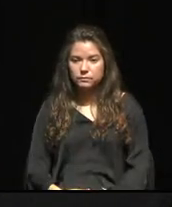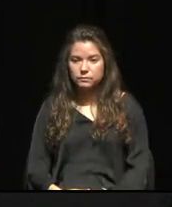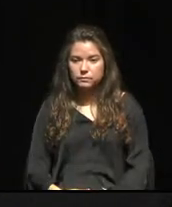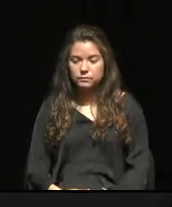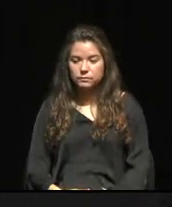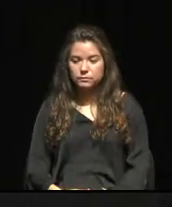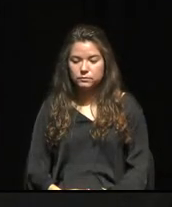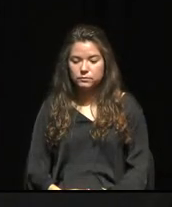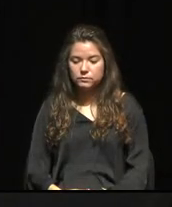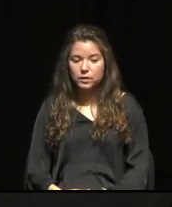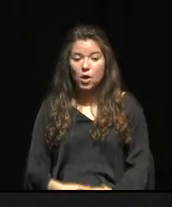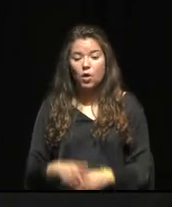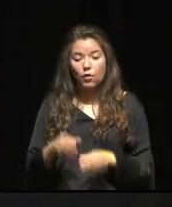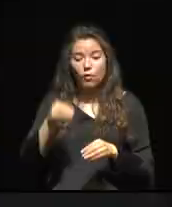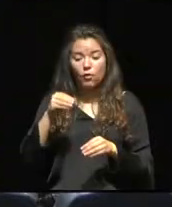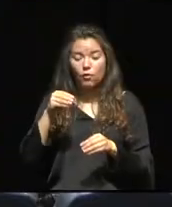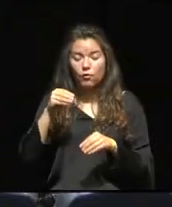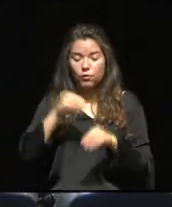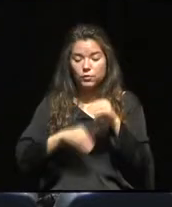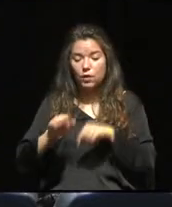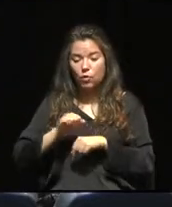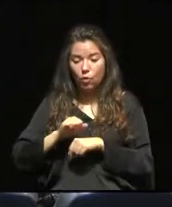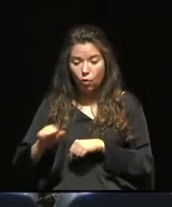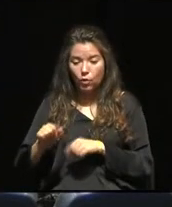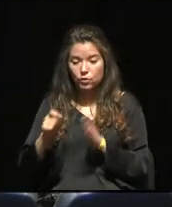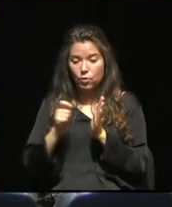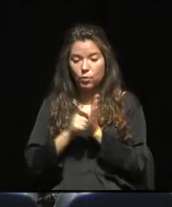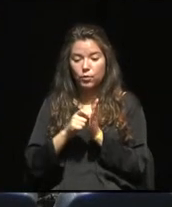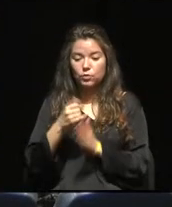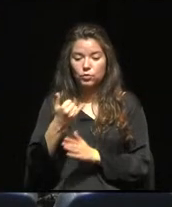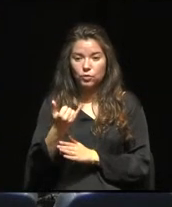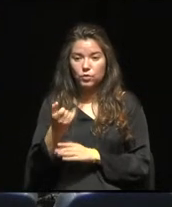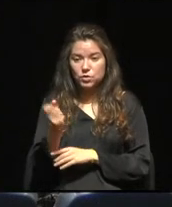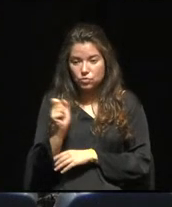e votaram contra o ponto dois do envio